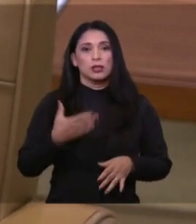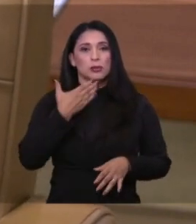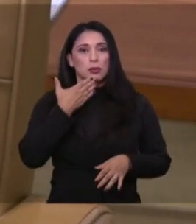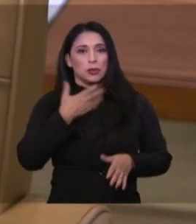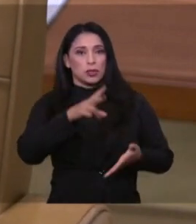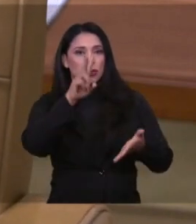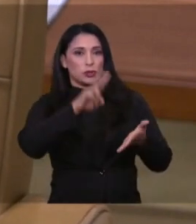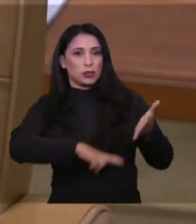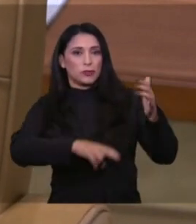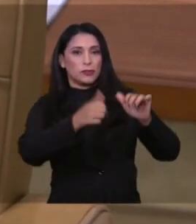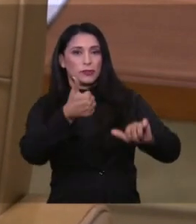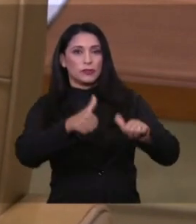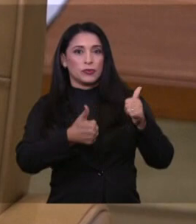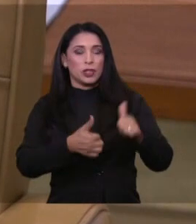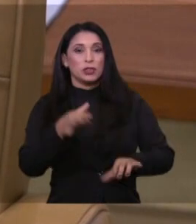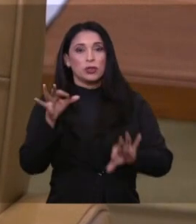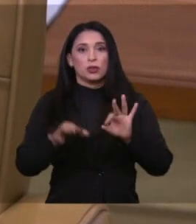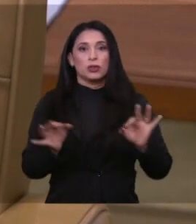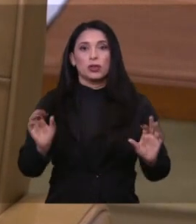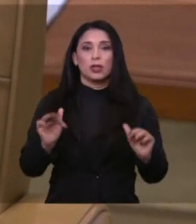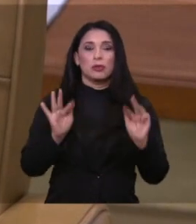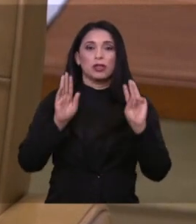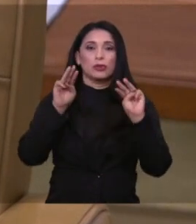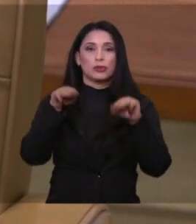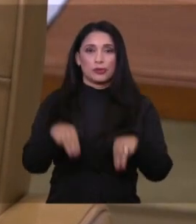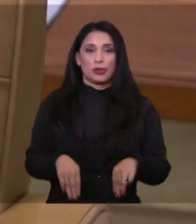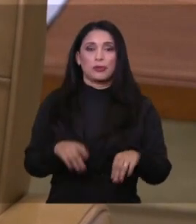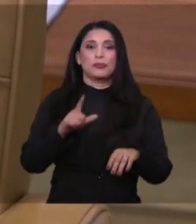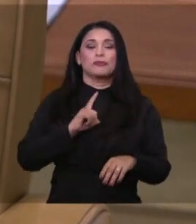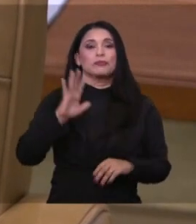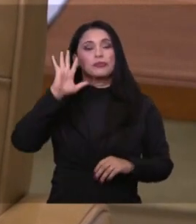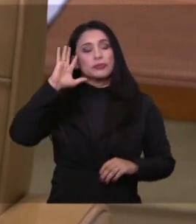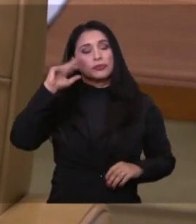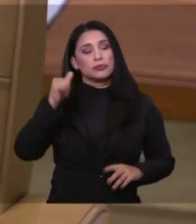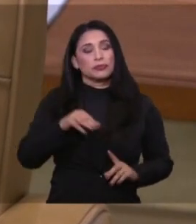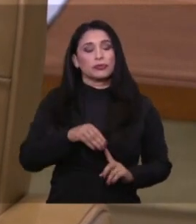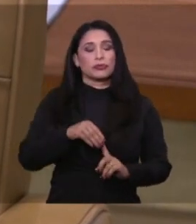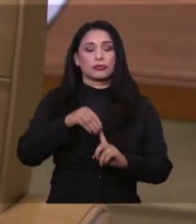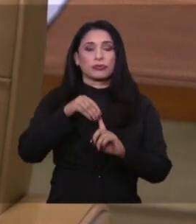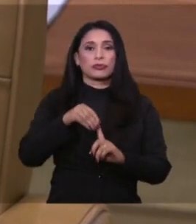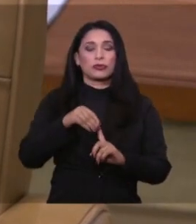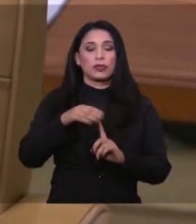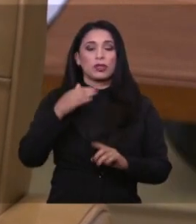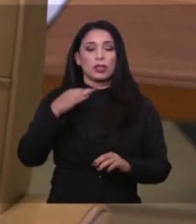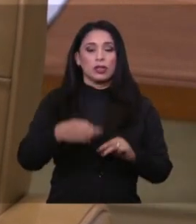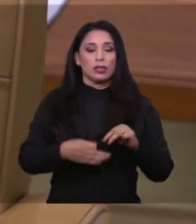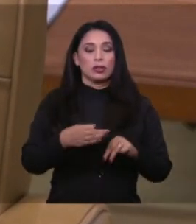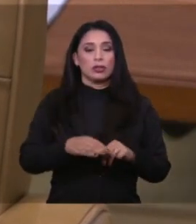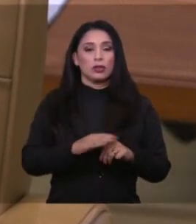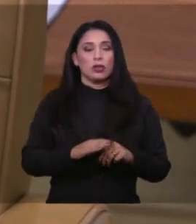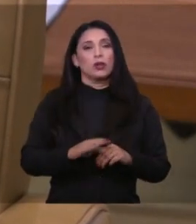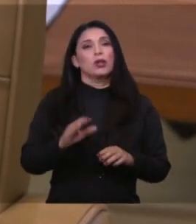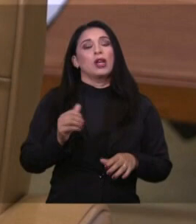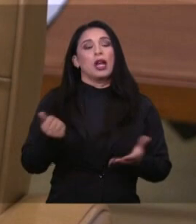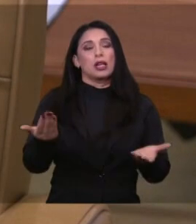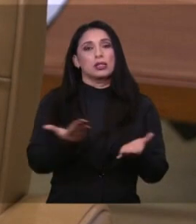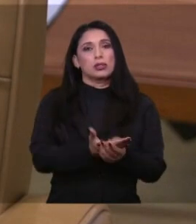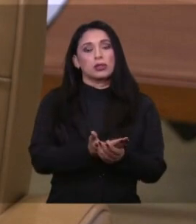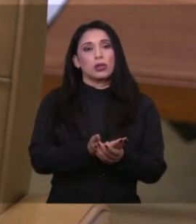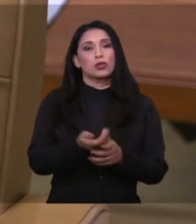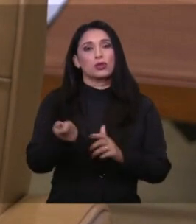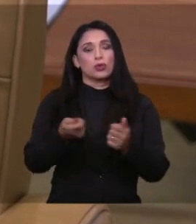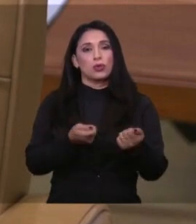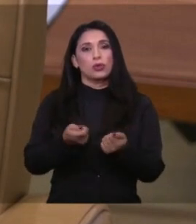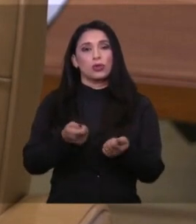para a conclusão do julgamento, proibir decisões monocráticas em ações do controle concentrado e contra atos